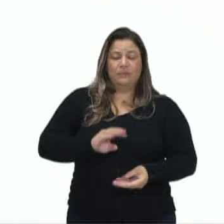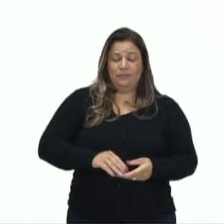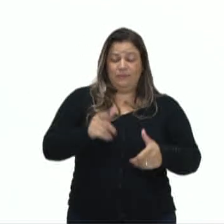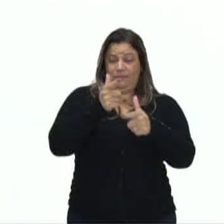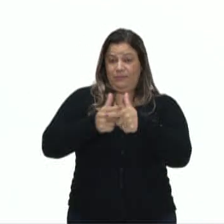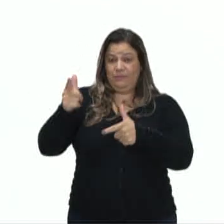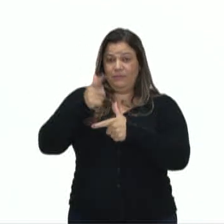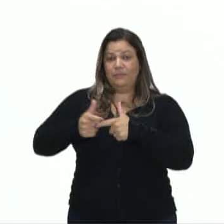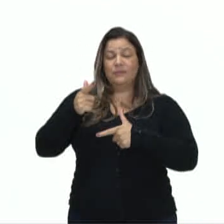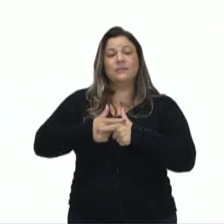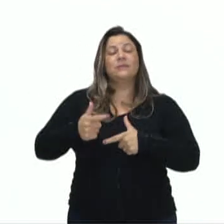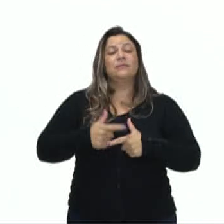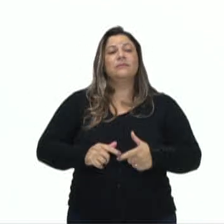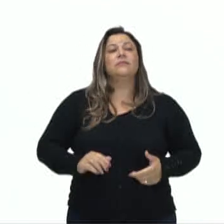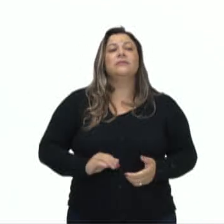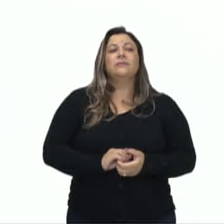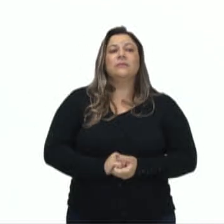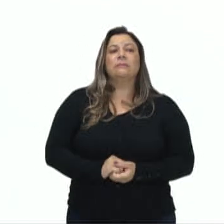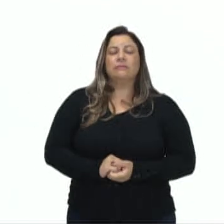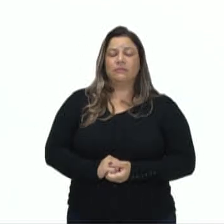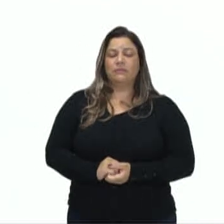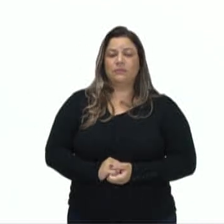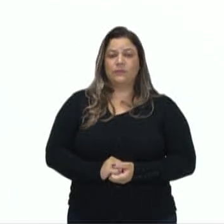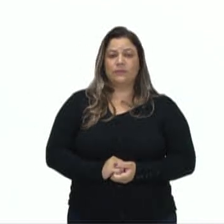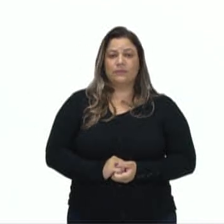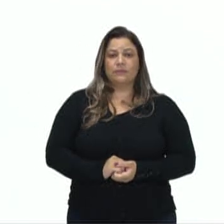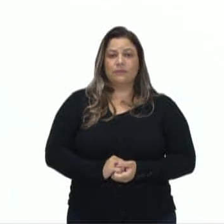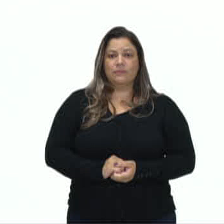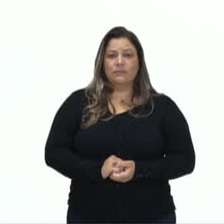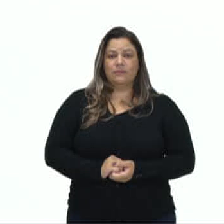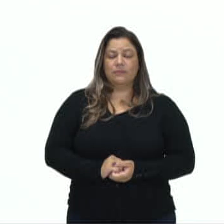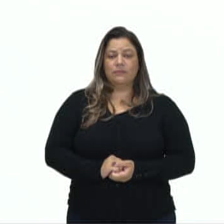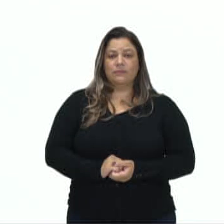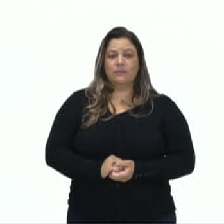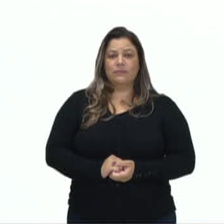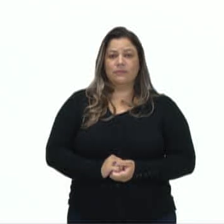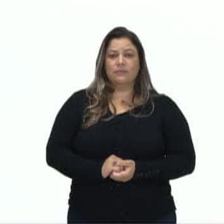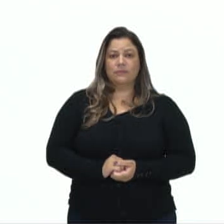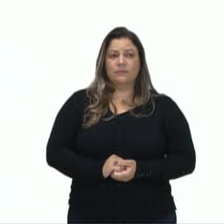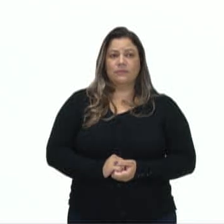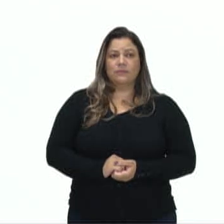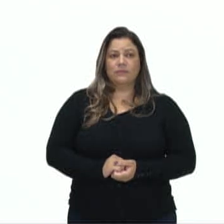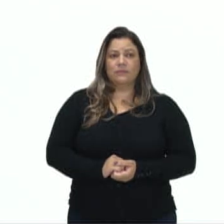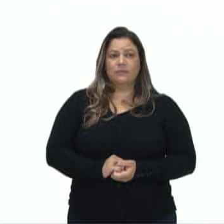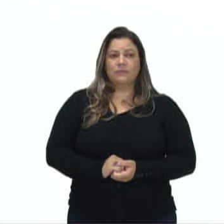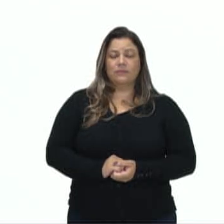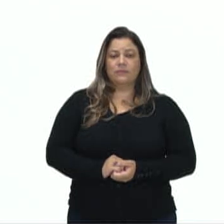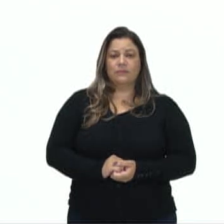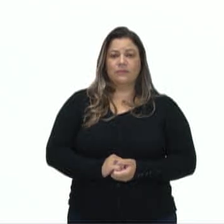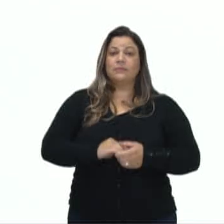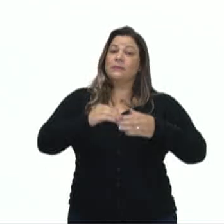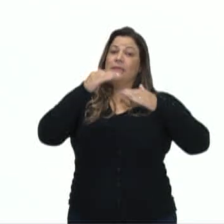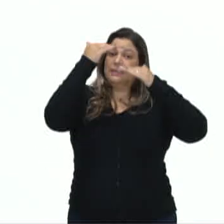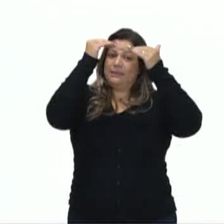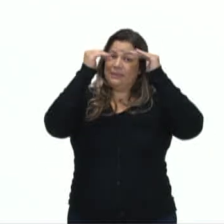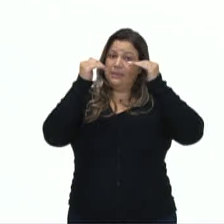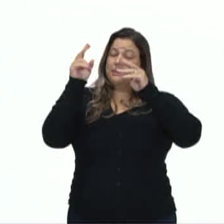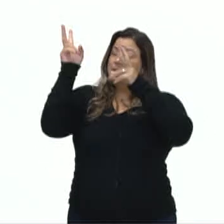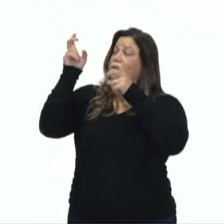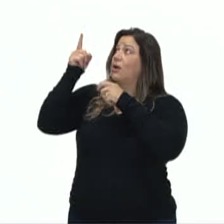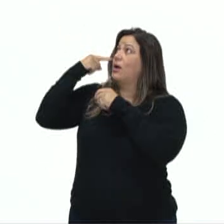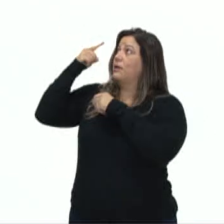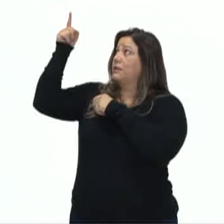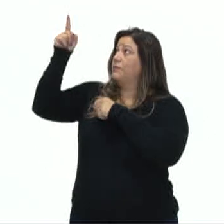é 50. 50 por 2 é 25. 25 dividido por 5 é 5. E 5 por 5